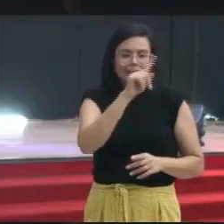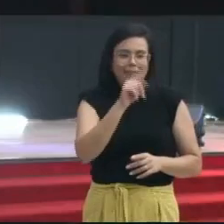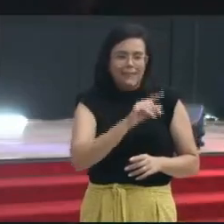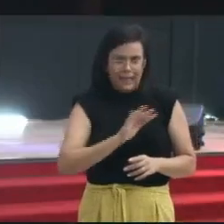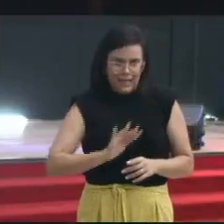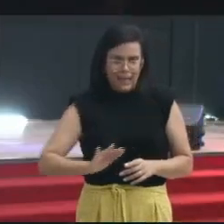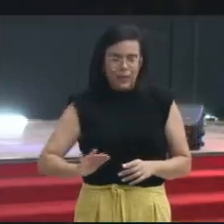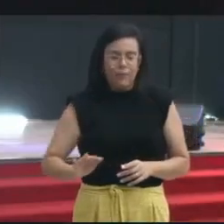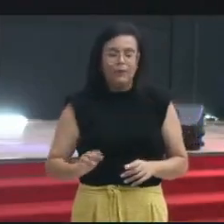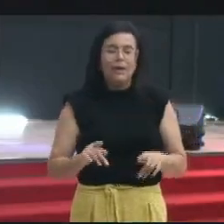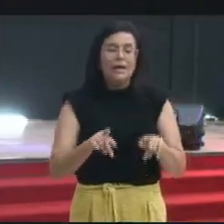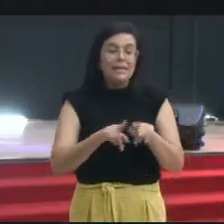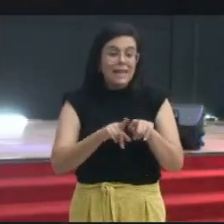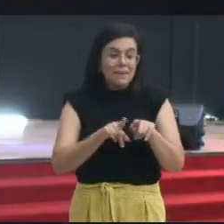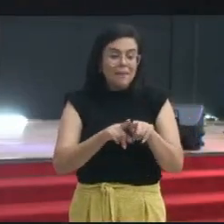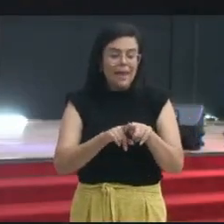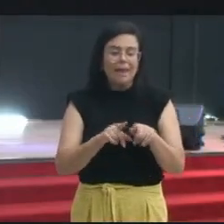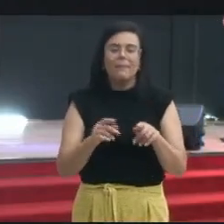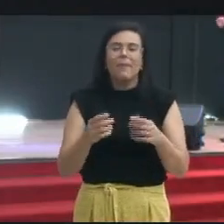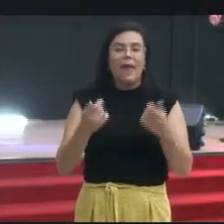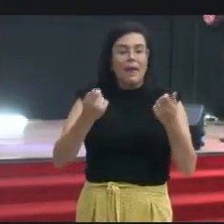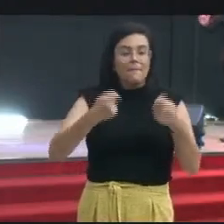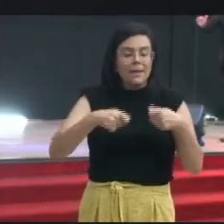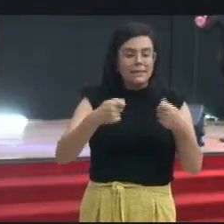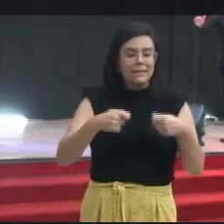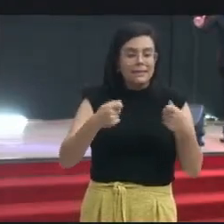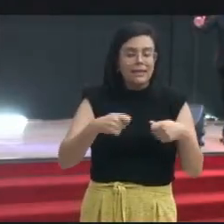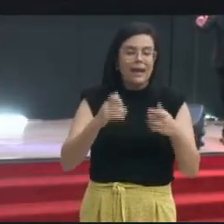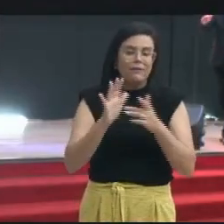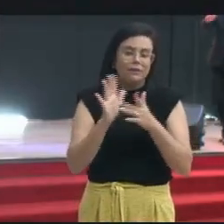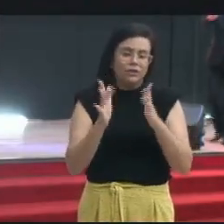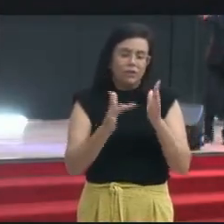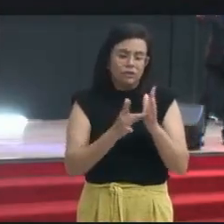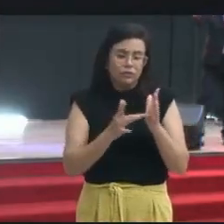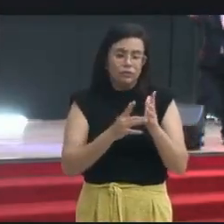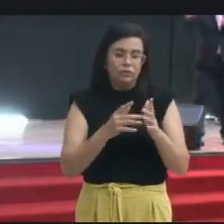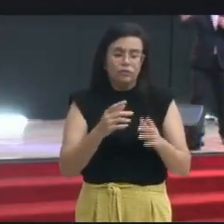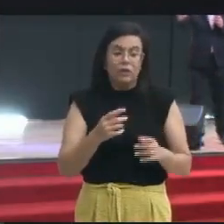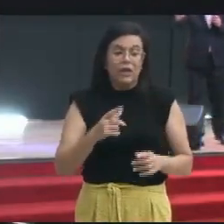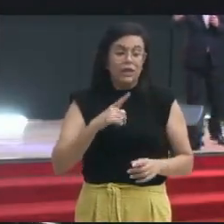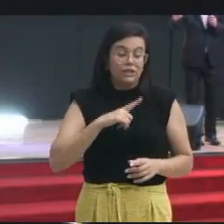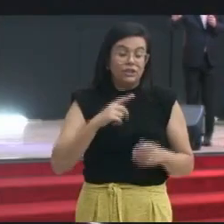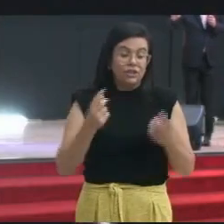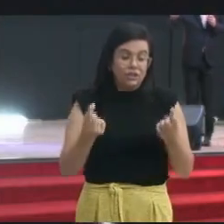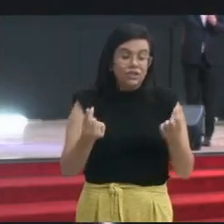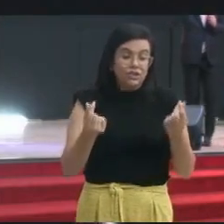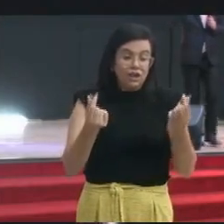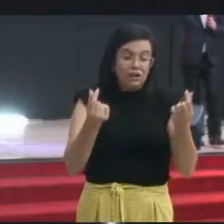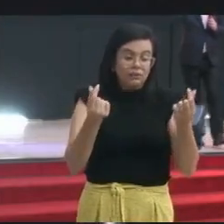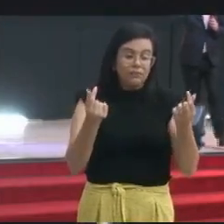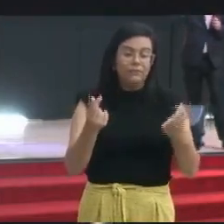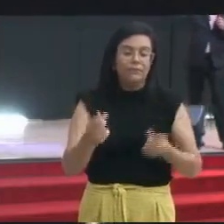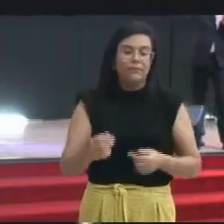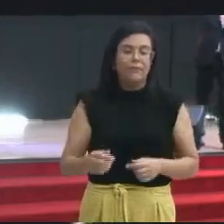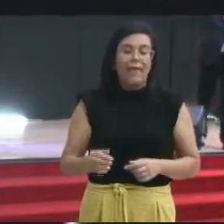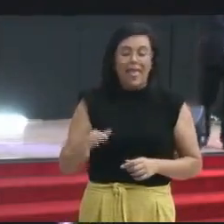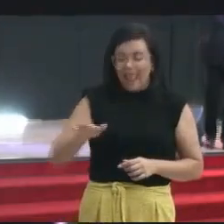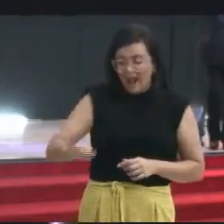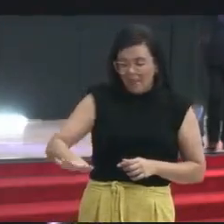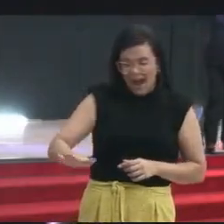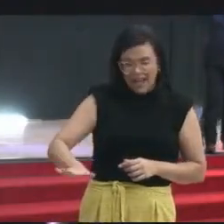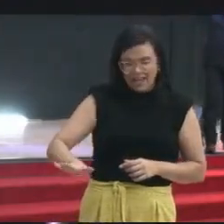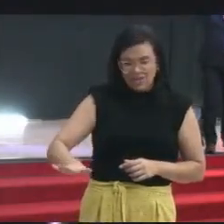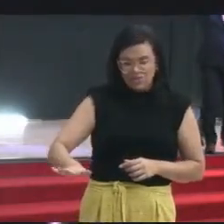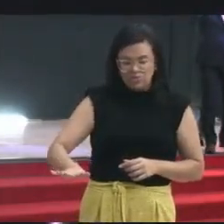nem posição. A Bíblia diz que Zaqueu era pequeno, baixa estatura, e por onde Jesus andava havia